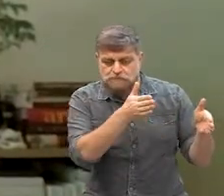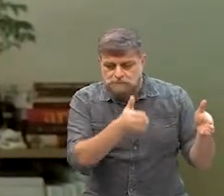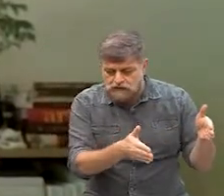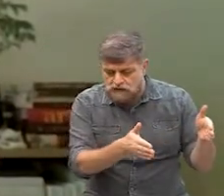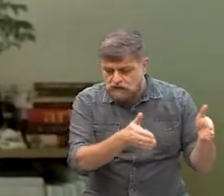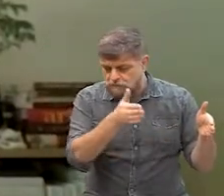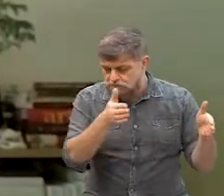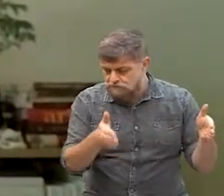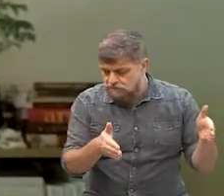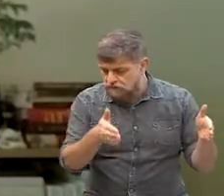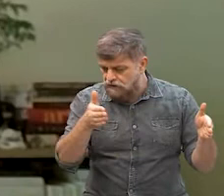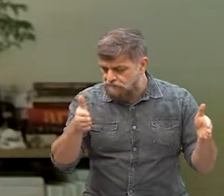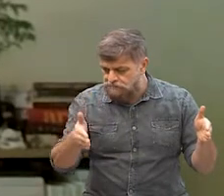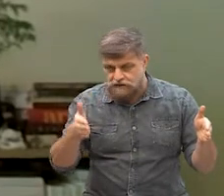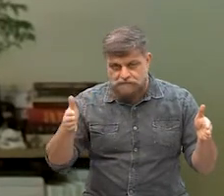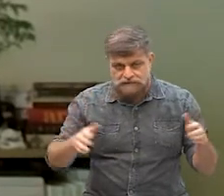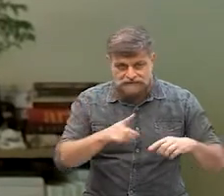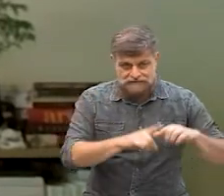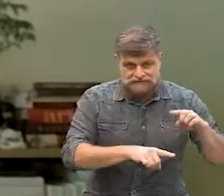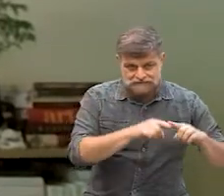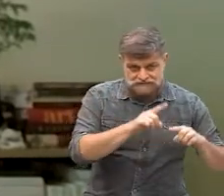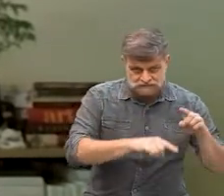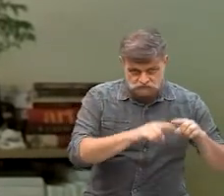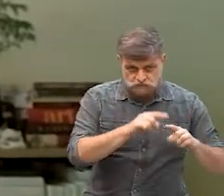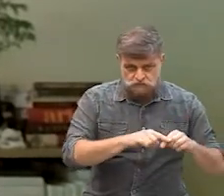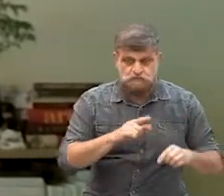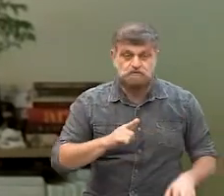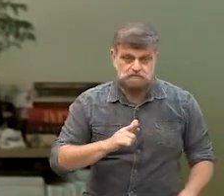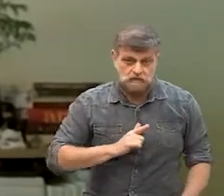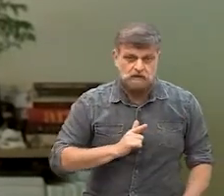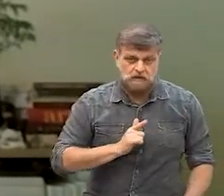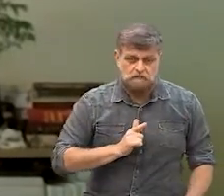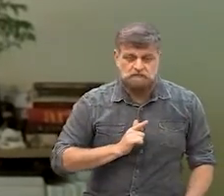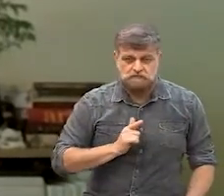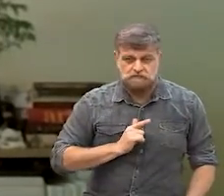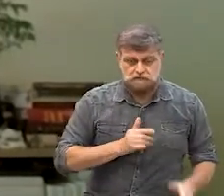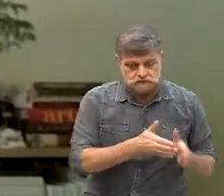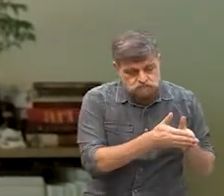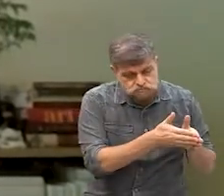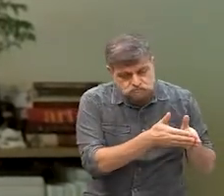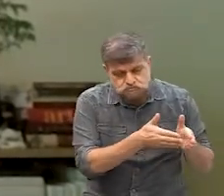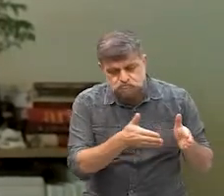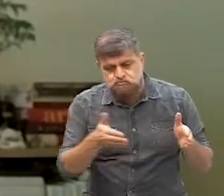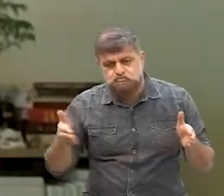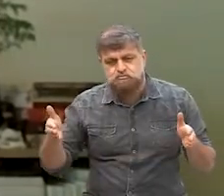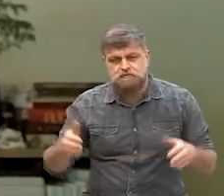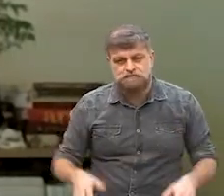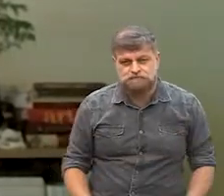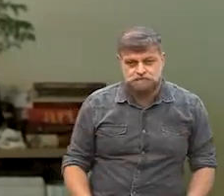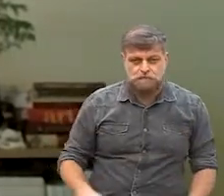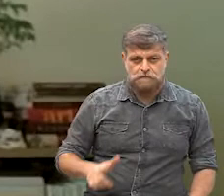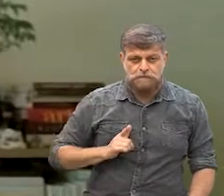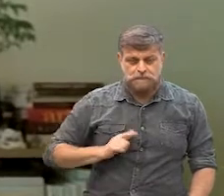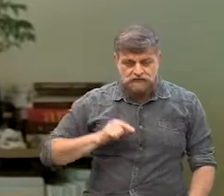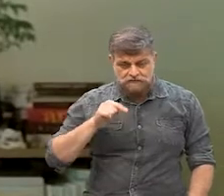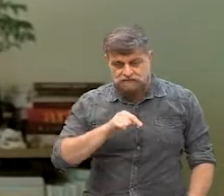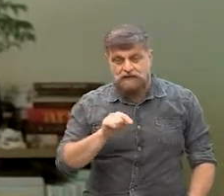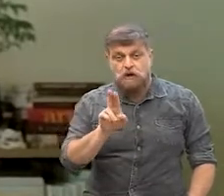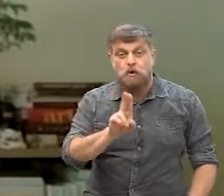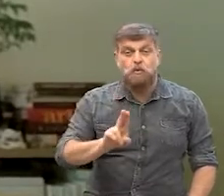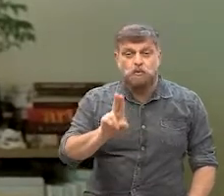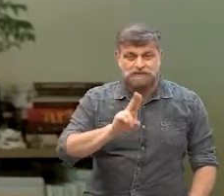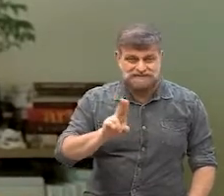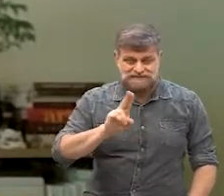que esses produtos acabam consumindo, né, ao longo da cadeia. Os recursos, né, que eles vão consumindo ao